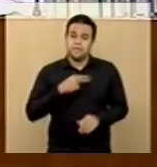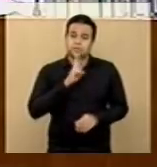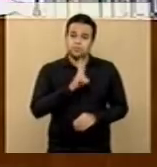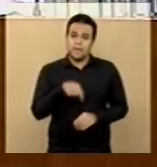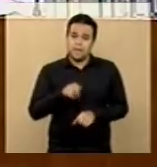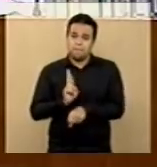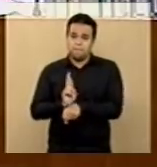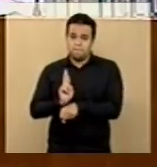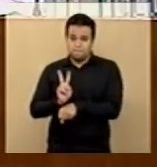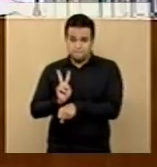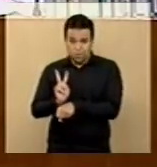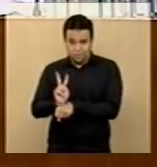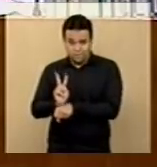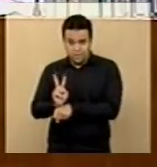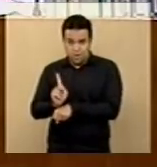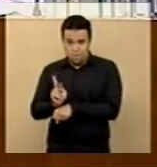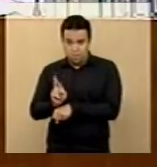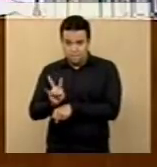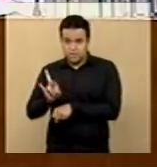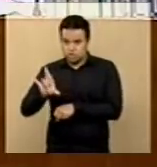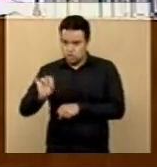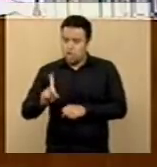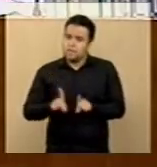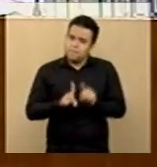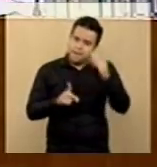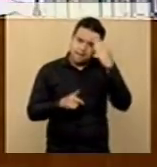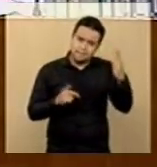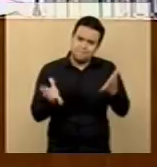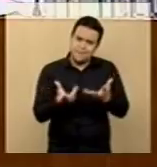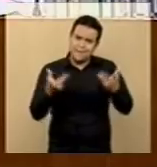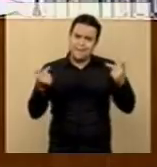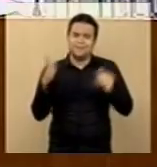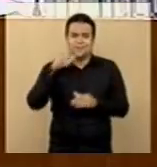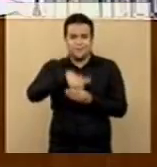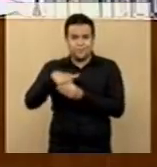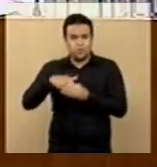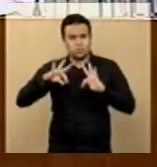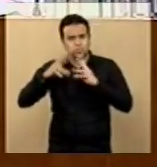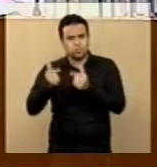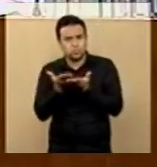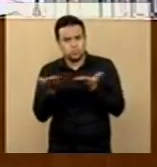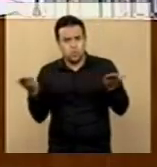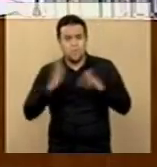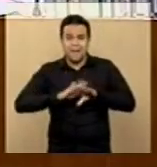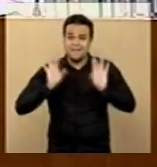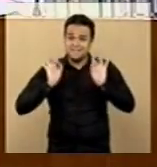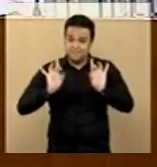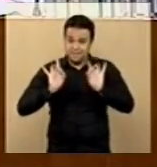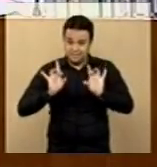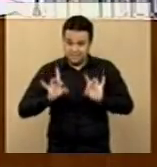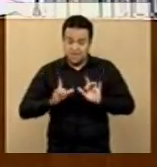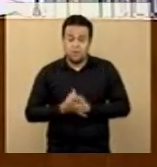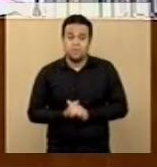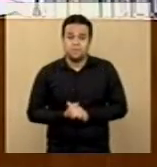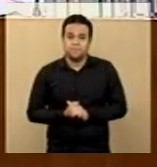provisório, portanto, e agradecendo o voto brilhante de todos e do decano de uma forma especial, que